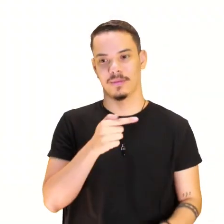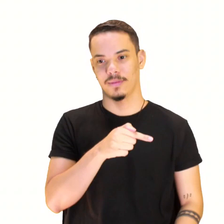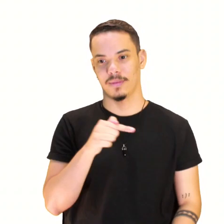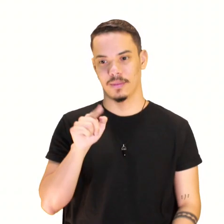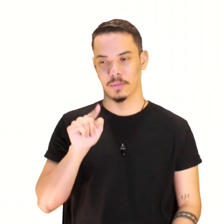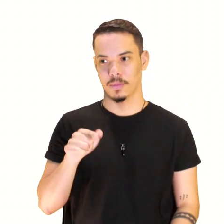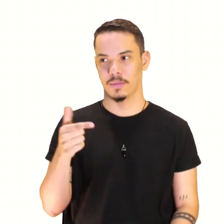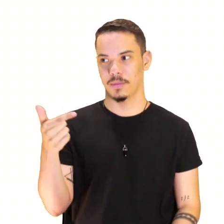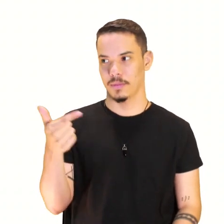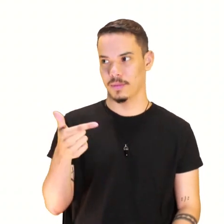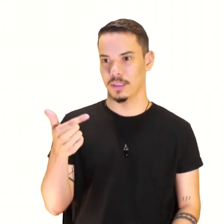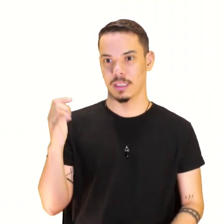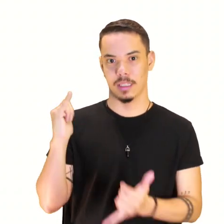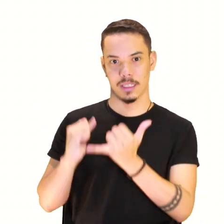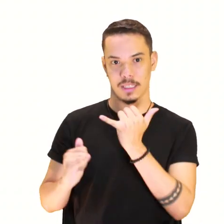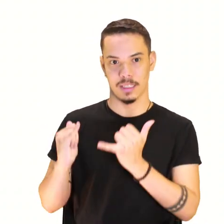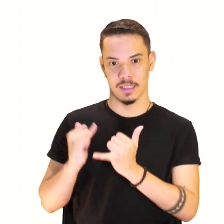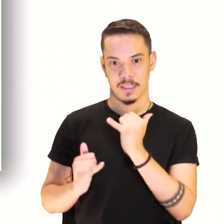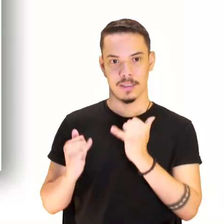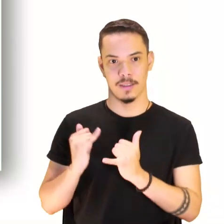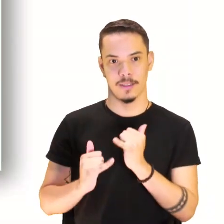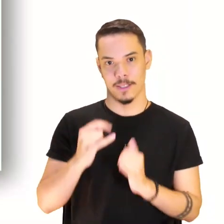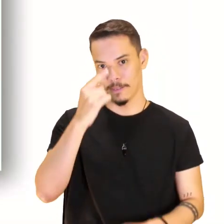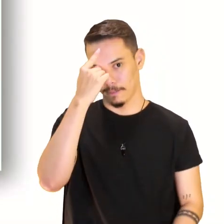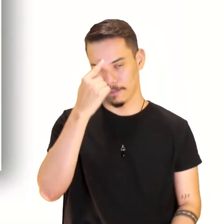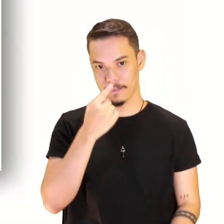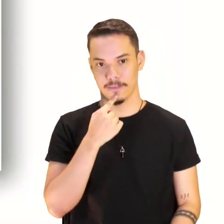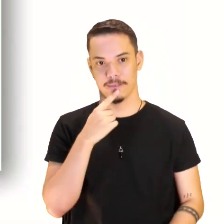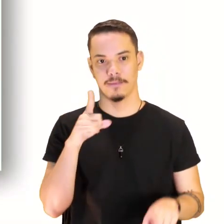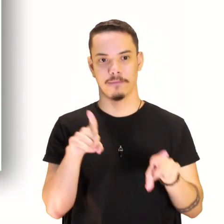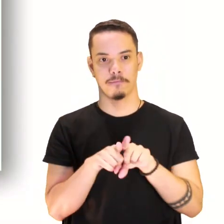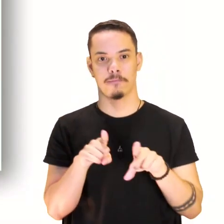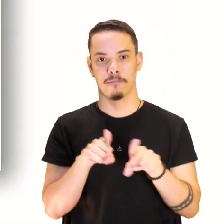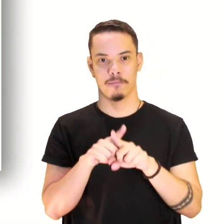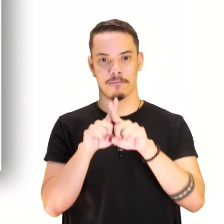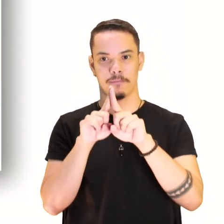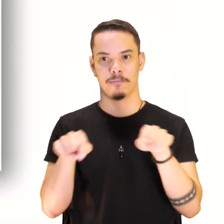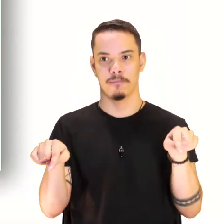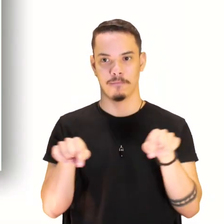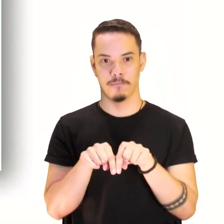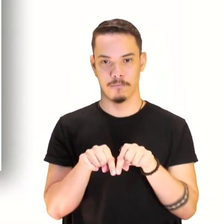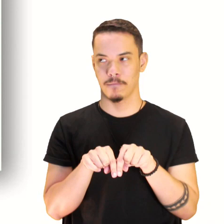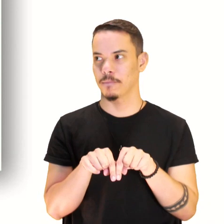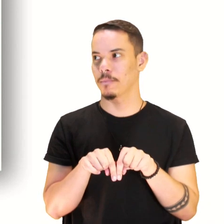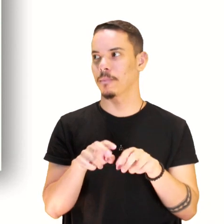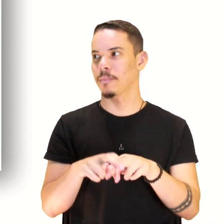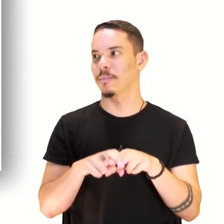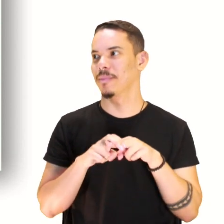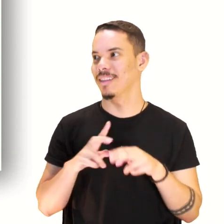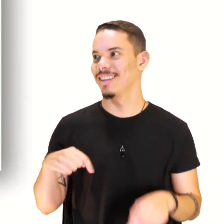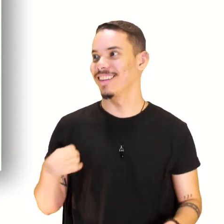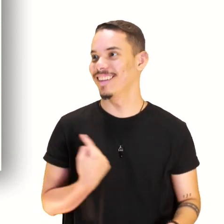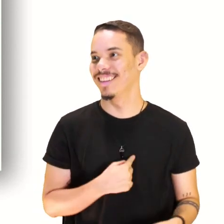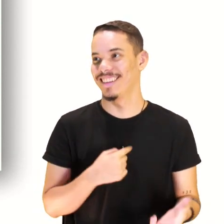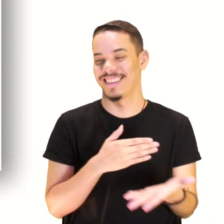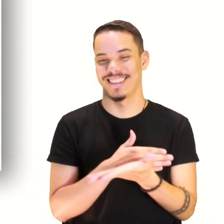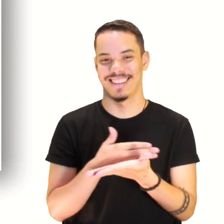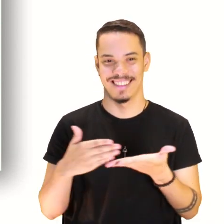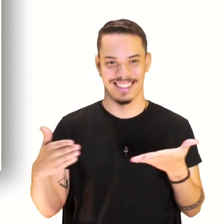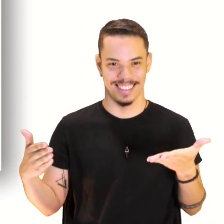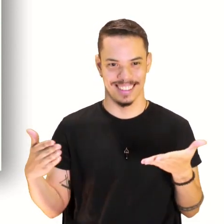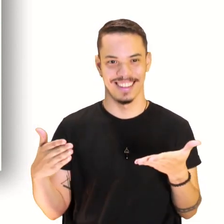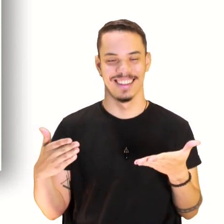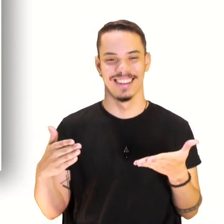77.2. Semelhança de figuras de triângulos. Então, na semelhança de triângulos, nós começamos